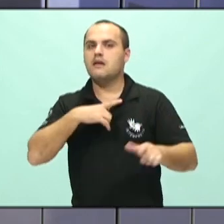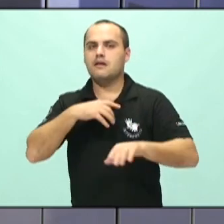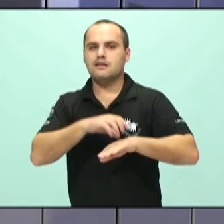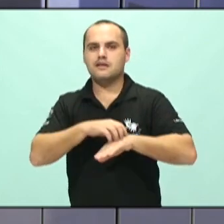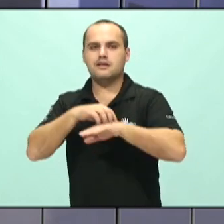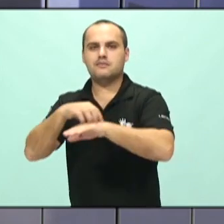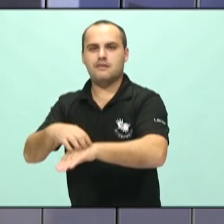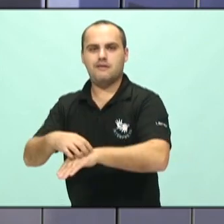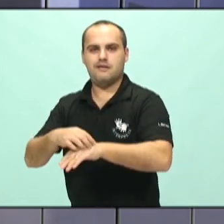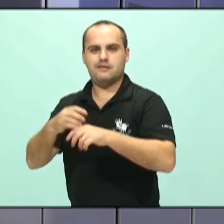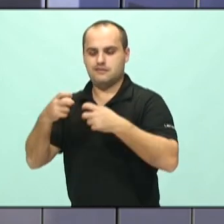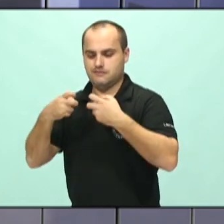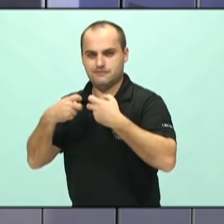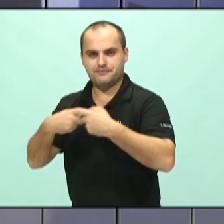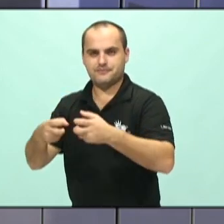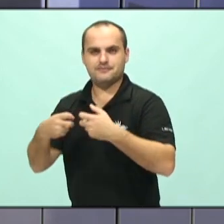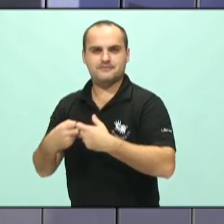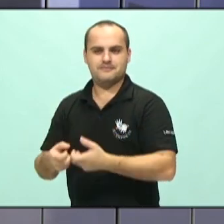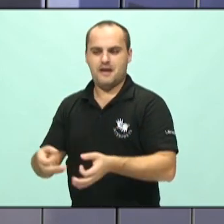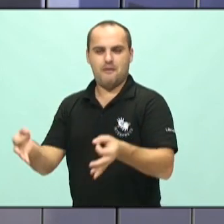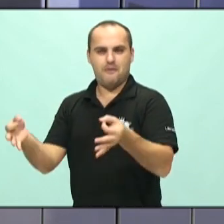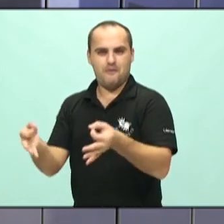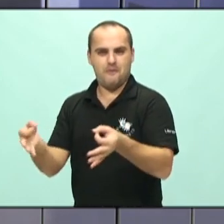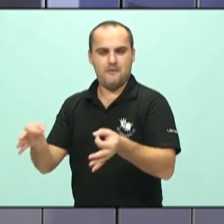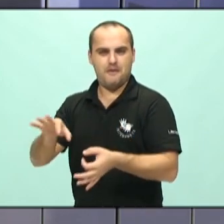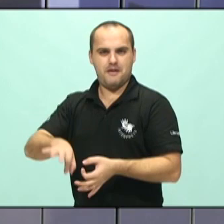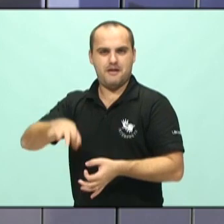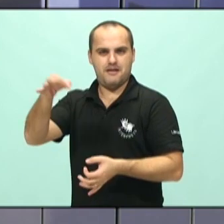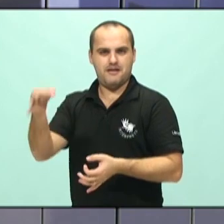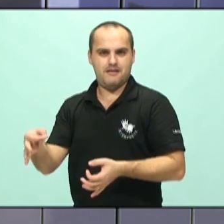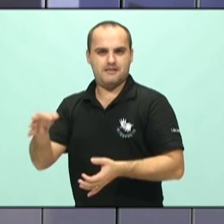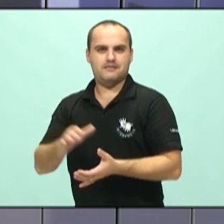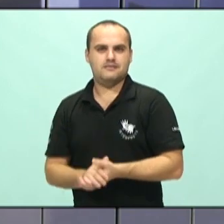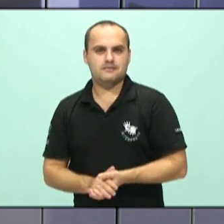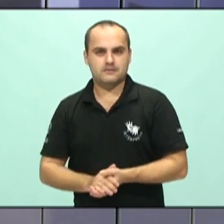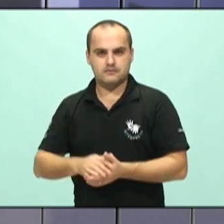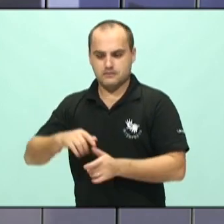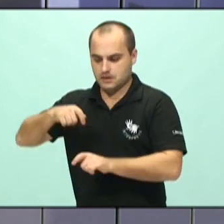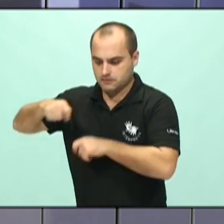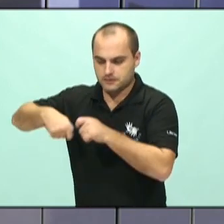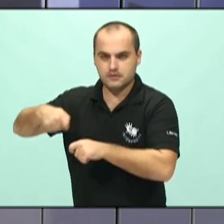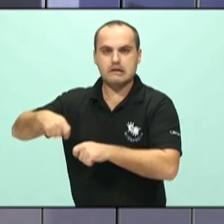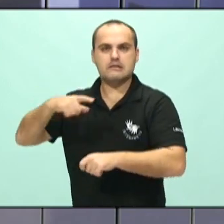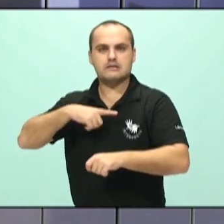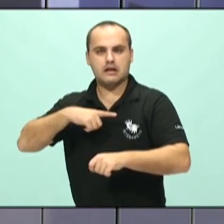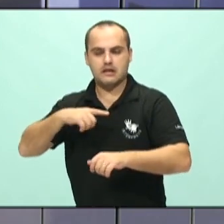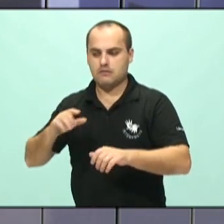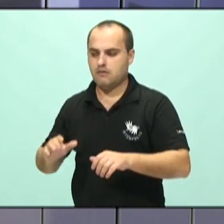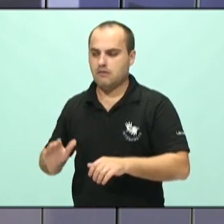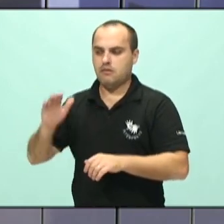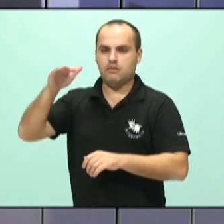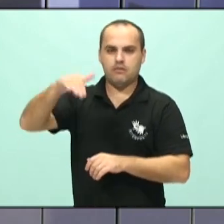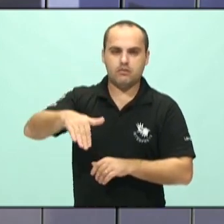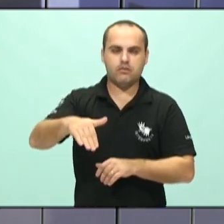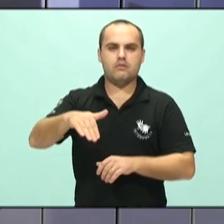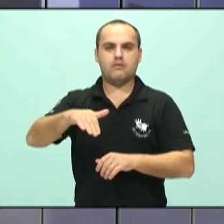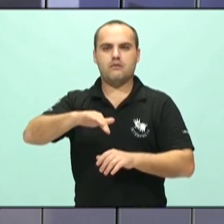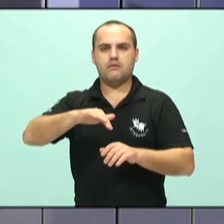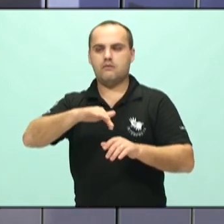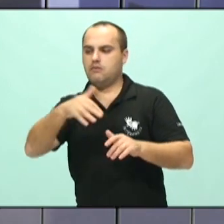eficiente. Ciclovias, Carlos Antônio, passam por dentro de praças, tem túnel, tem ponte, tem elevado para ciclovia.